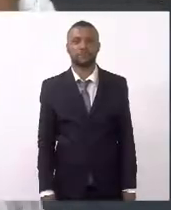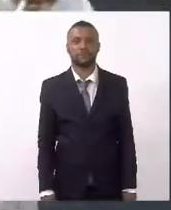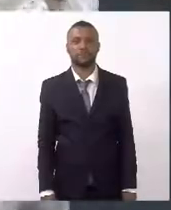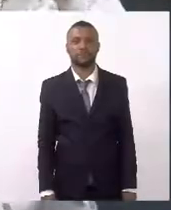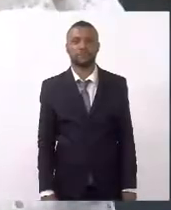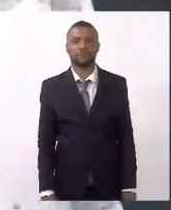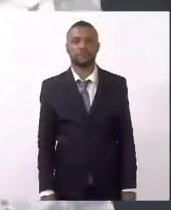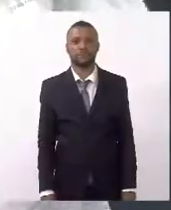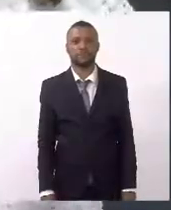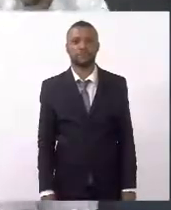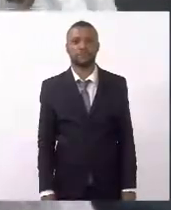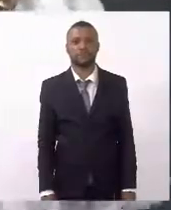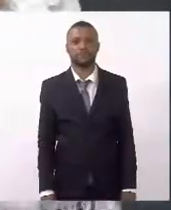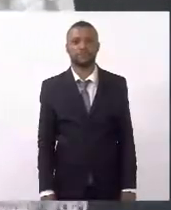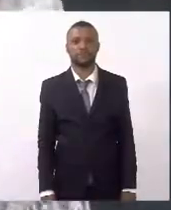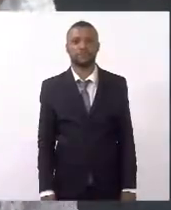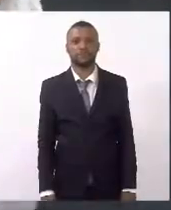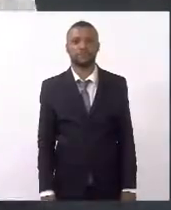E aí